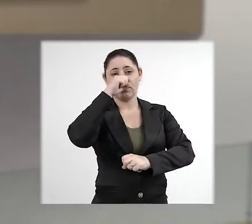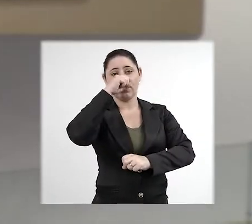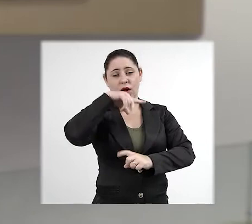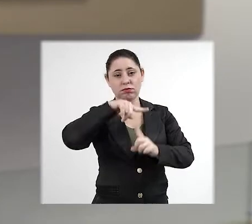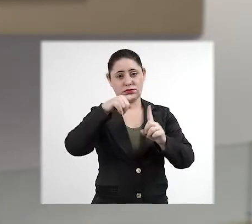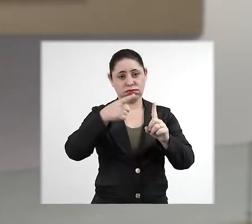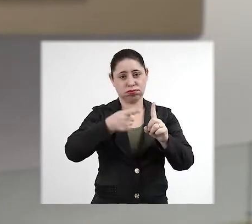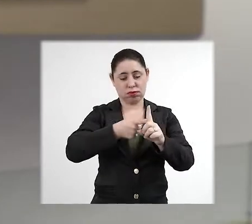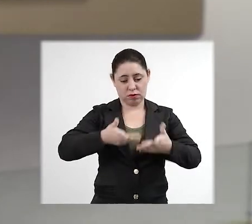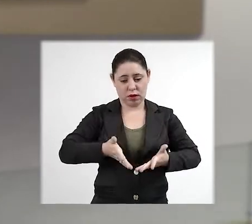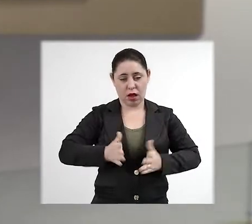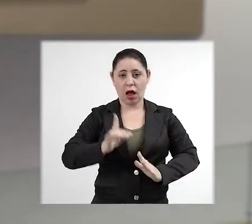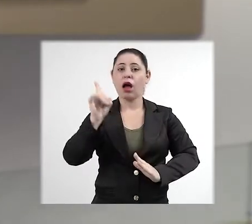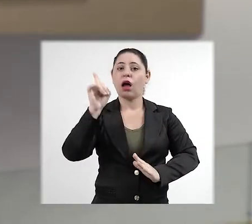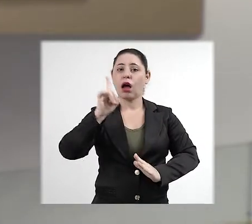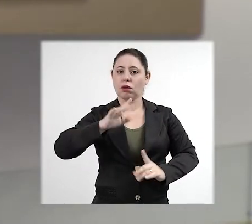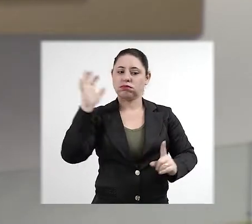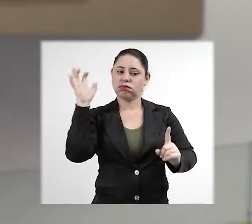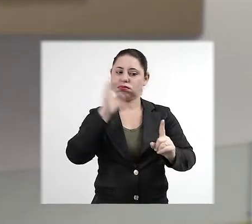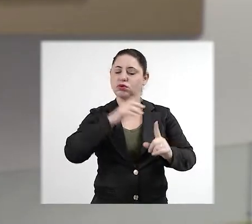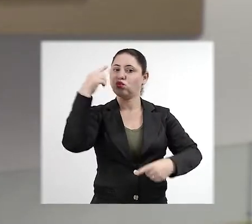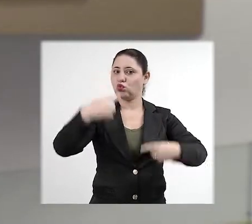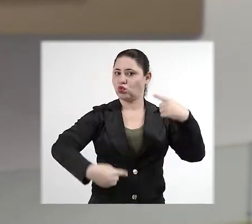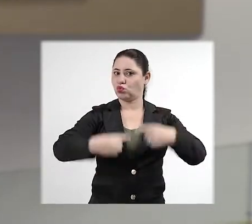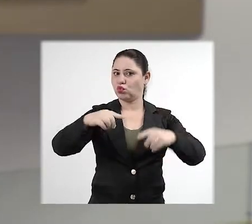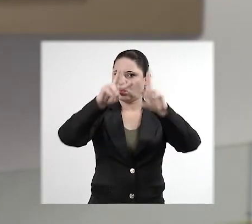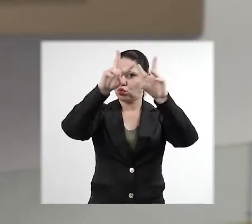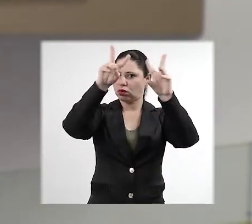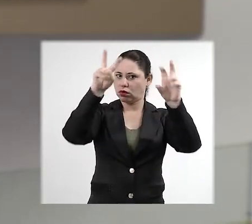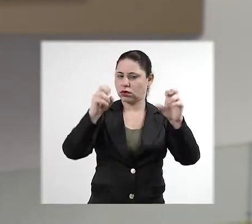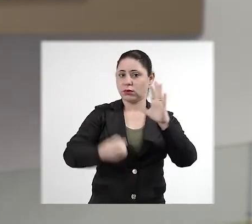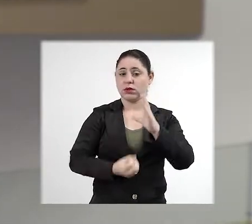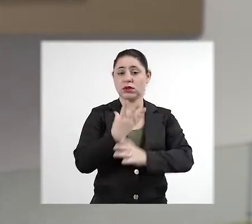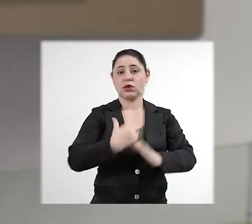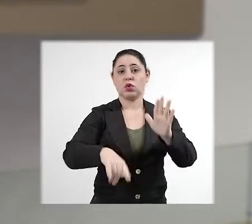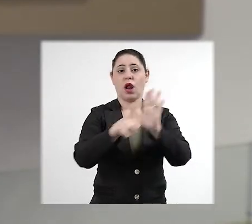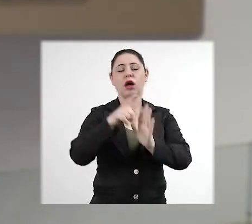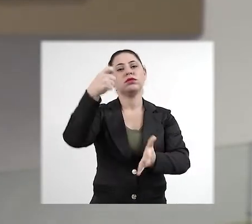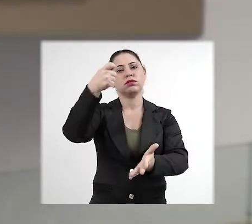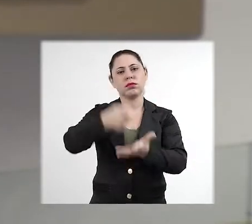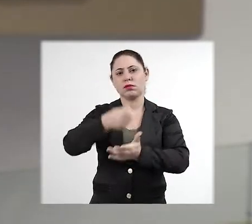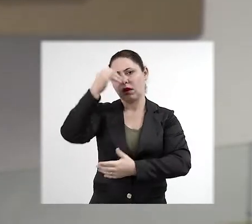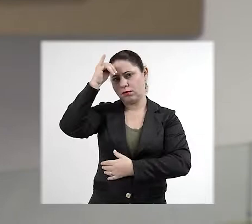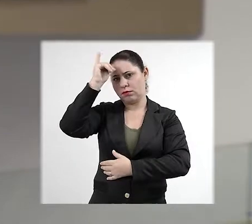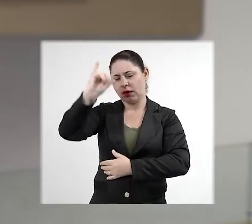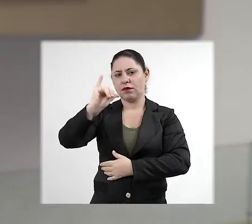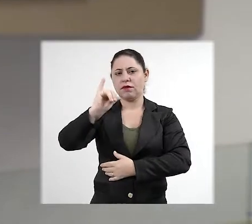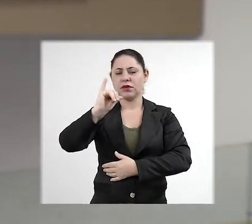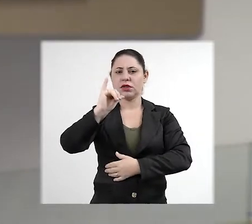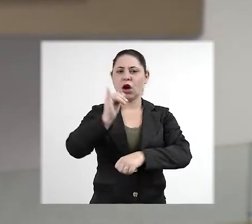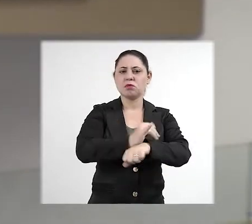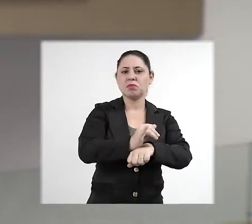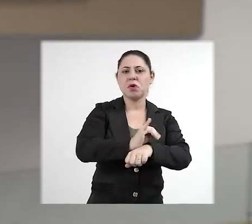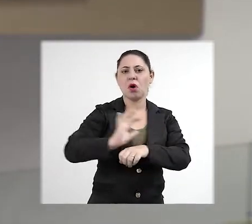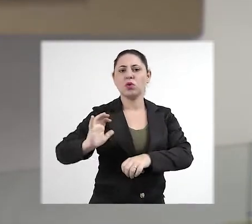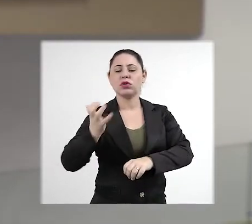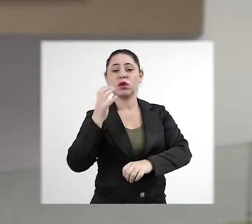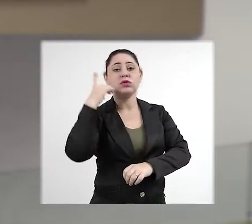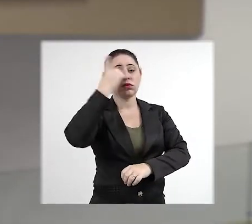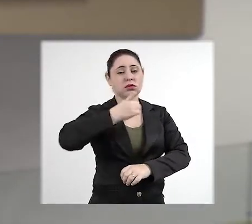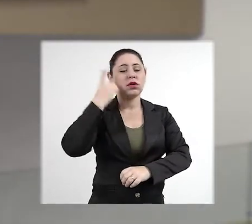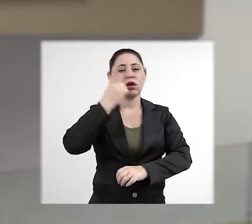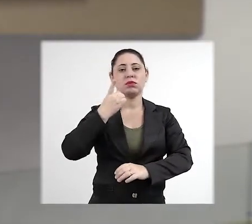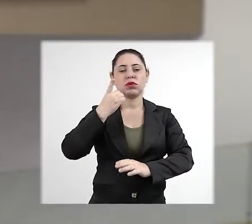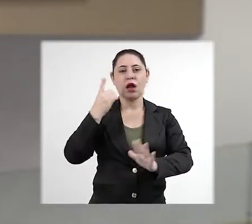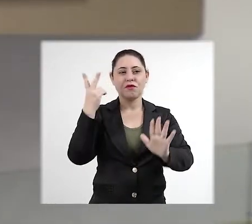a violência obstétrica, tem sido alvo de grandes debates e criação de leis firmes no combate a essas práticas.